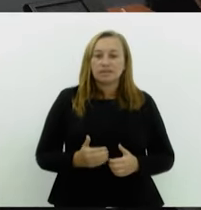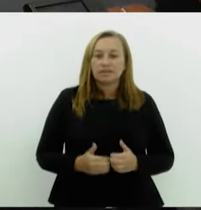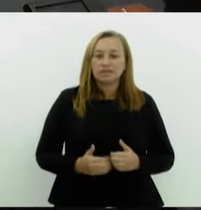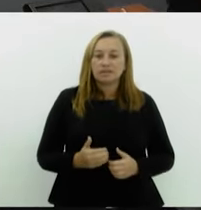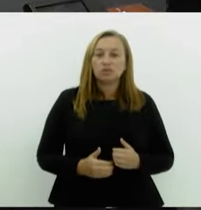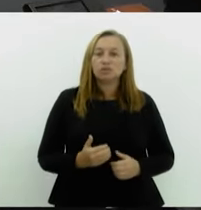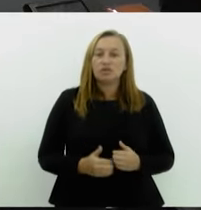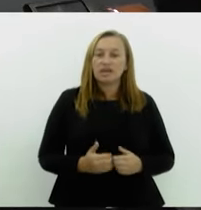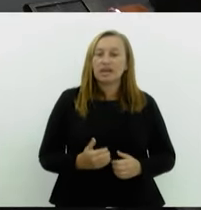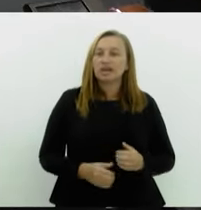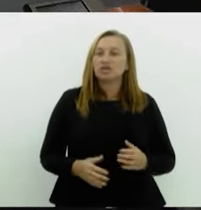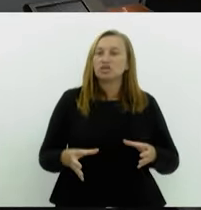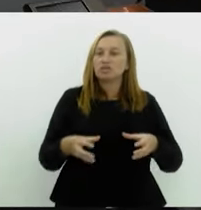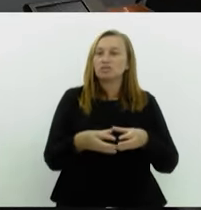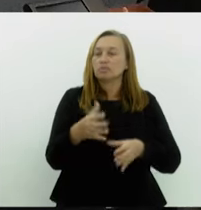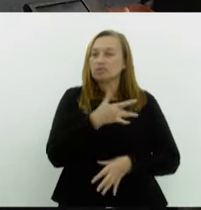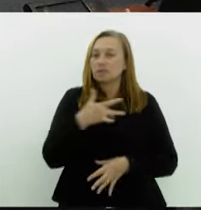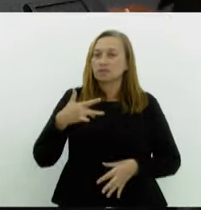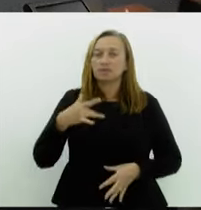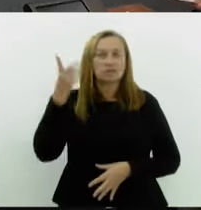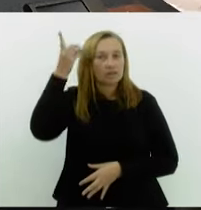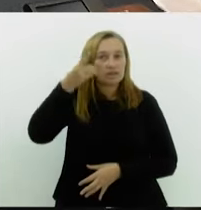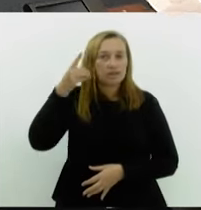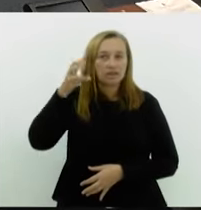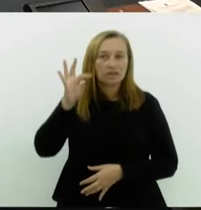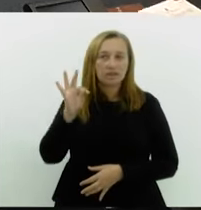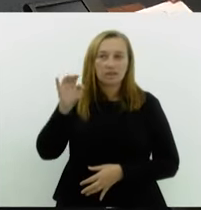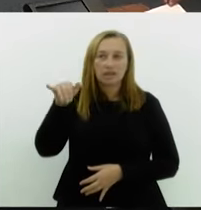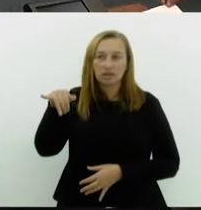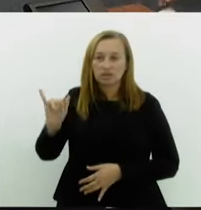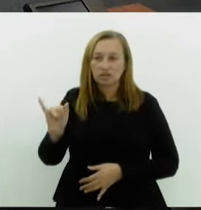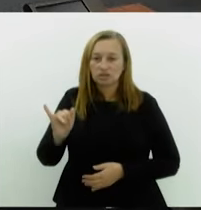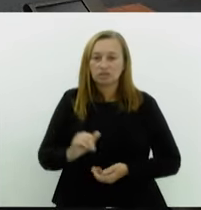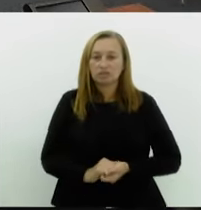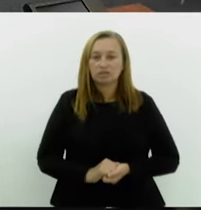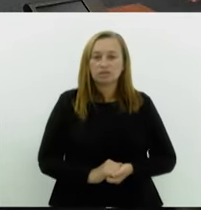Pela Comissão de Saúde, deputado Tande Vieira.